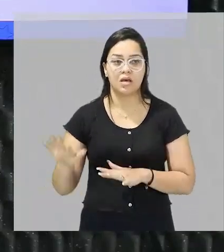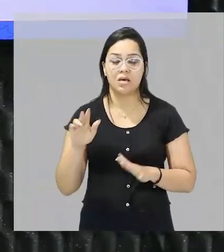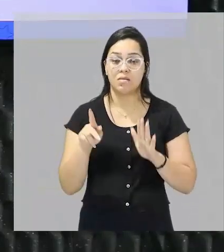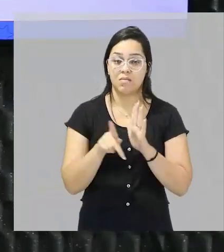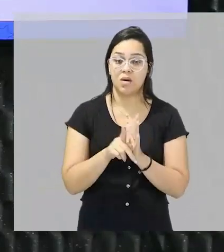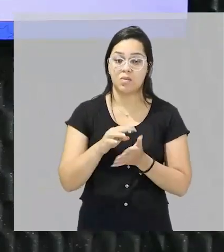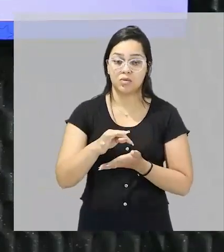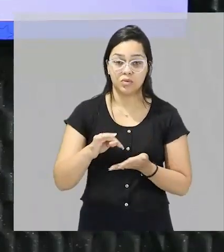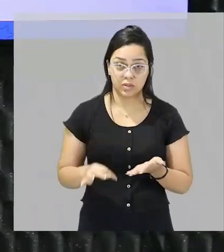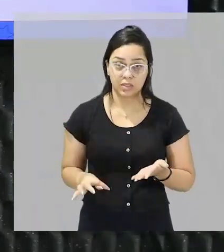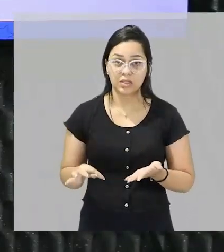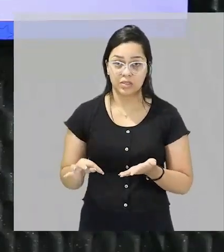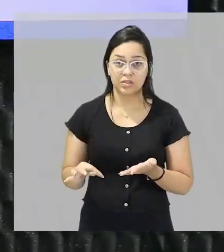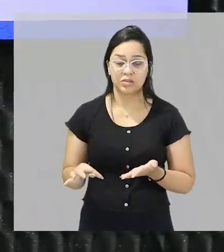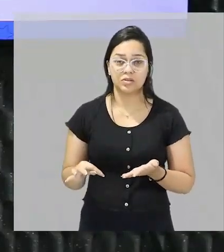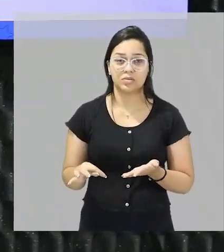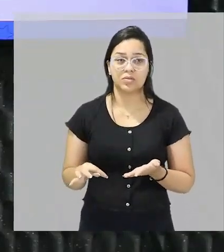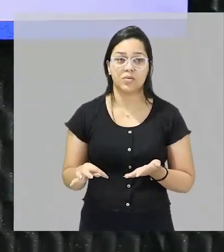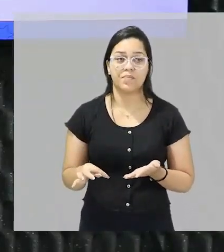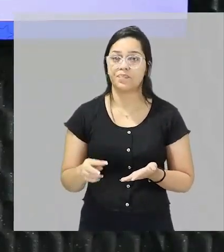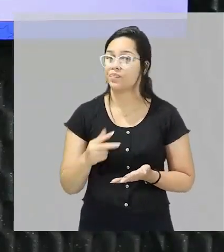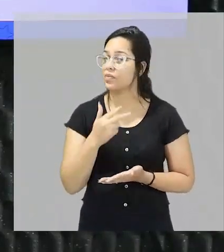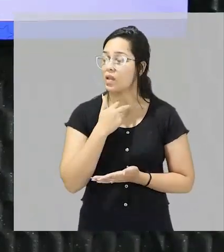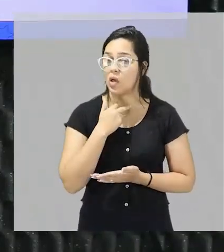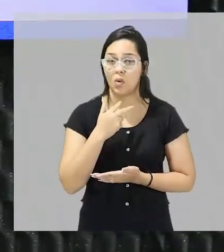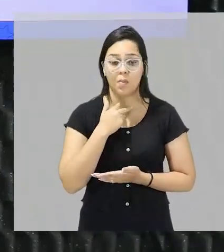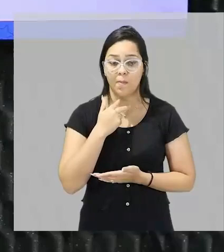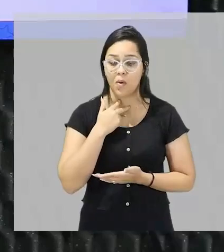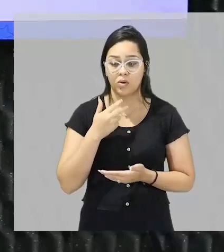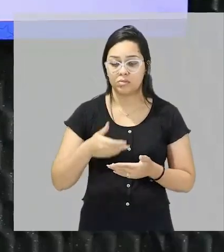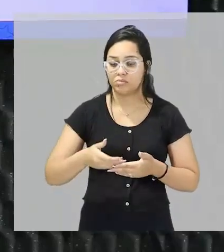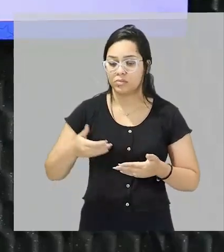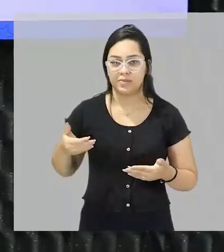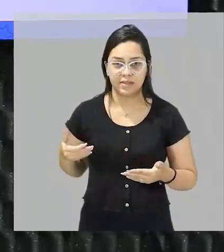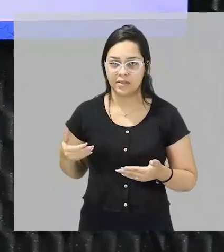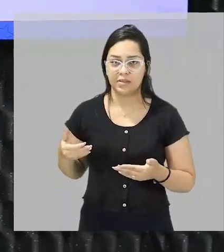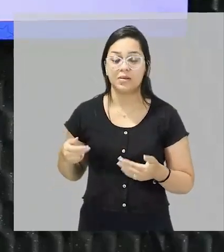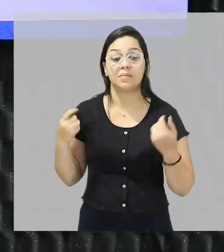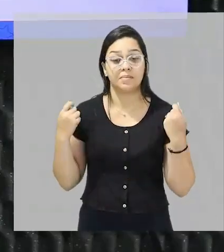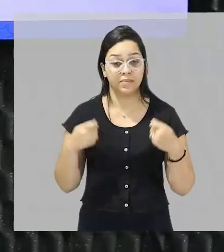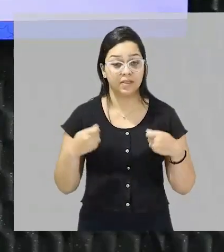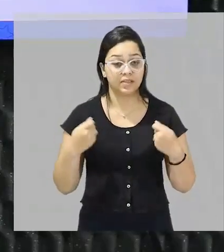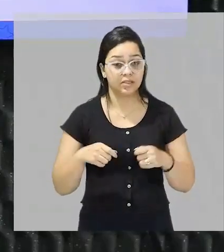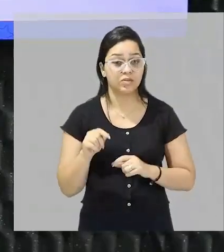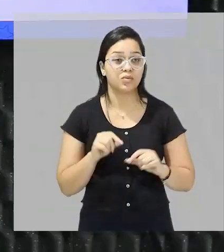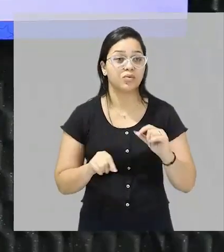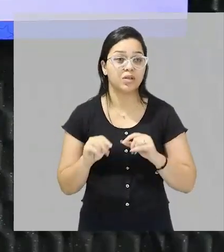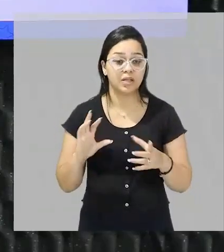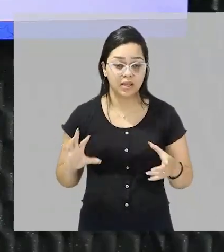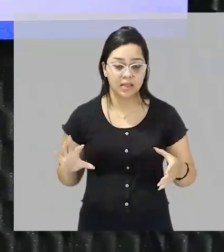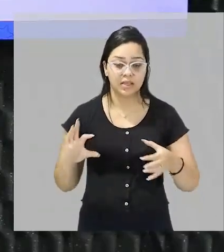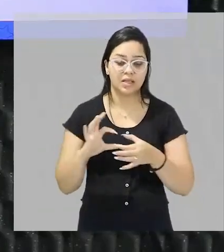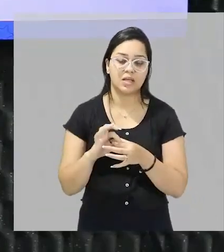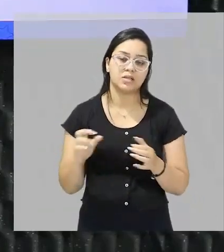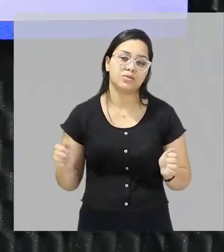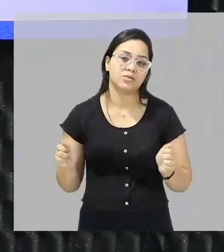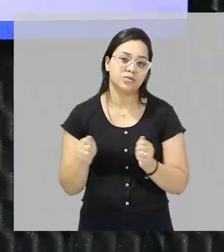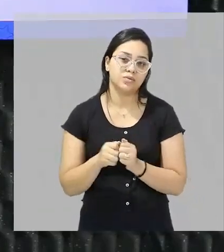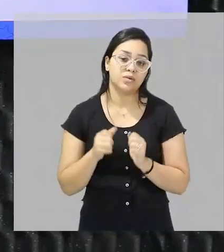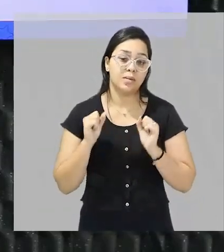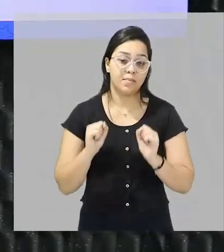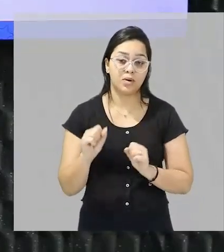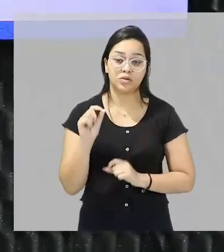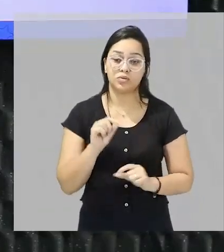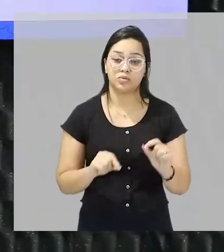do texto dissertativo, argumentativo, não podem ficar desconectadas. Elas precisam estar ligadas, seja por